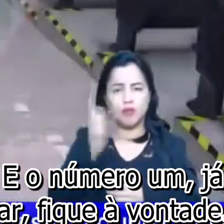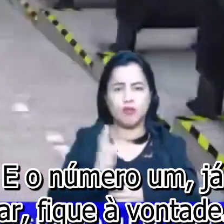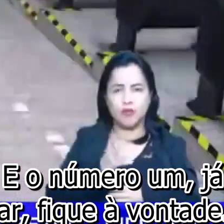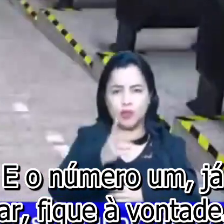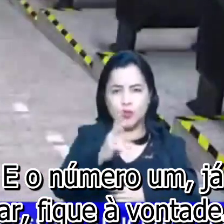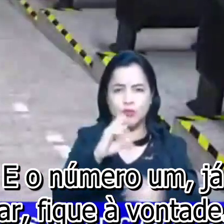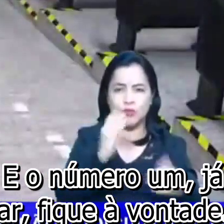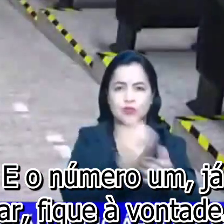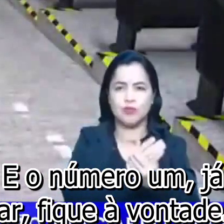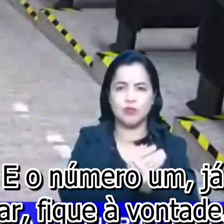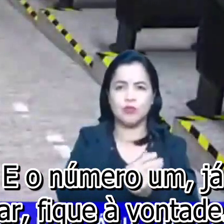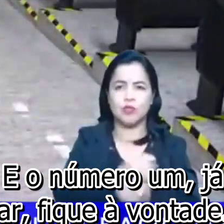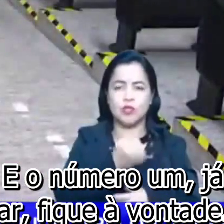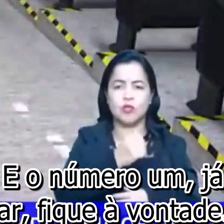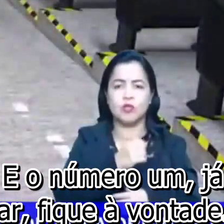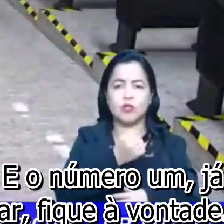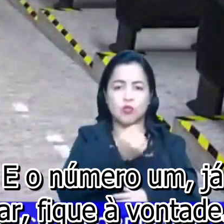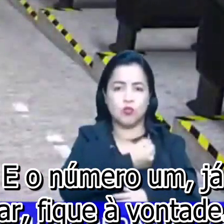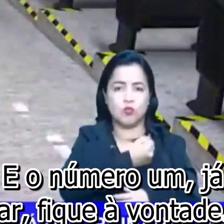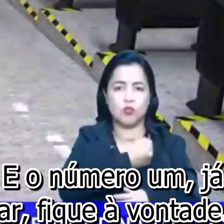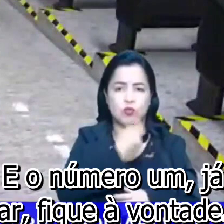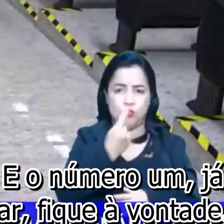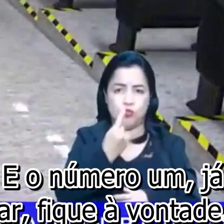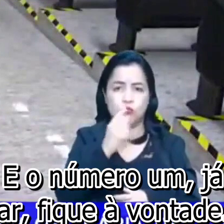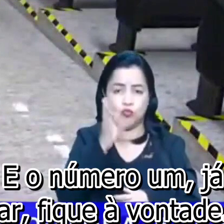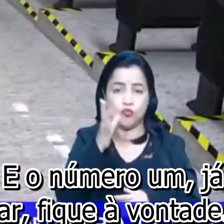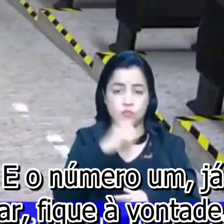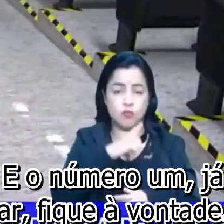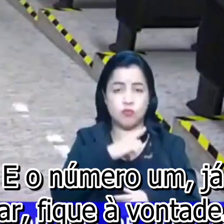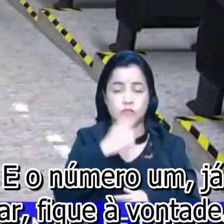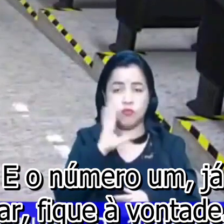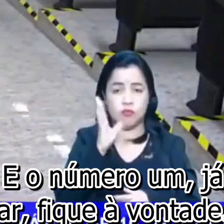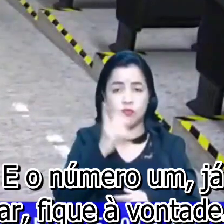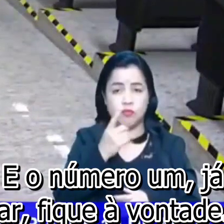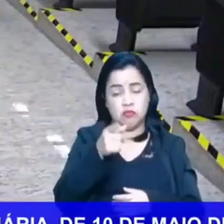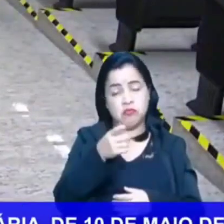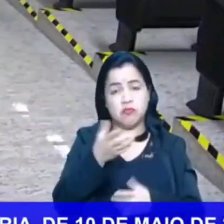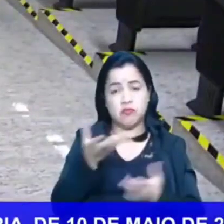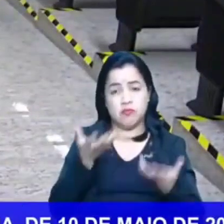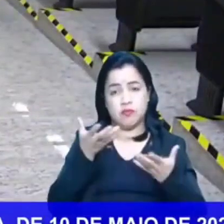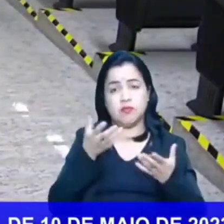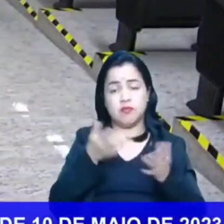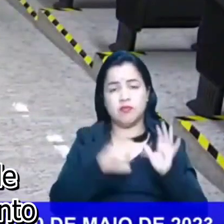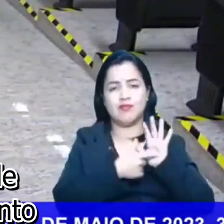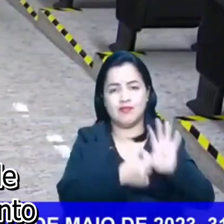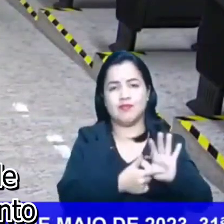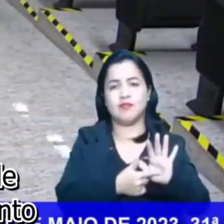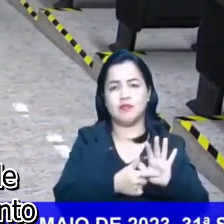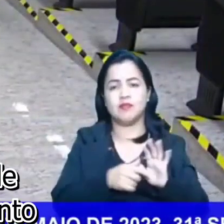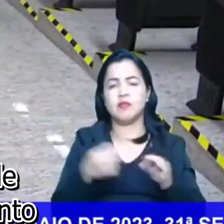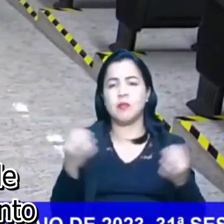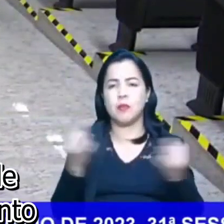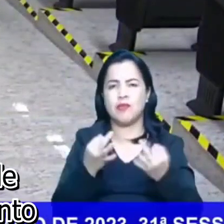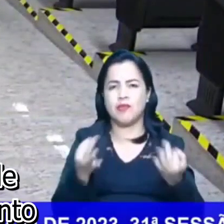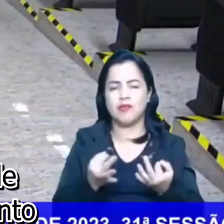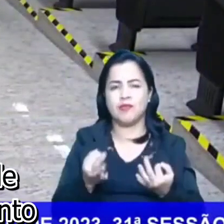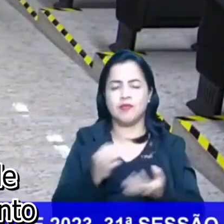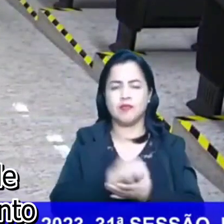o julgamento, tá bom, E doutor? o número 1, Helder? eu já estou aqui com ele, tá? Se Vossa Excelência quiser colocar, fique à vontade. Perfeito. Então, pronto,